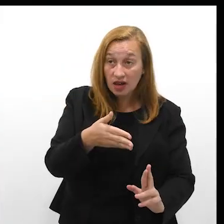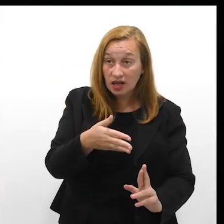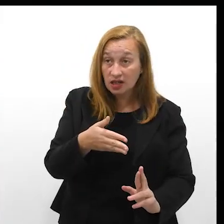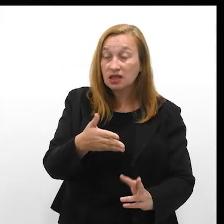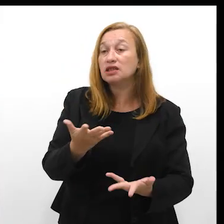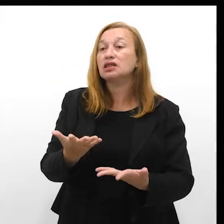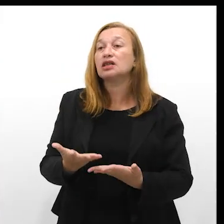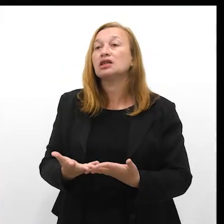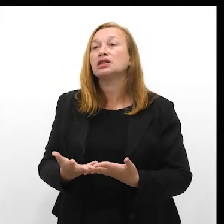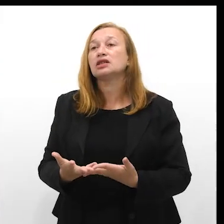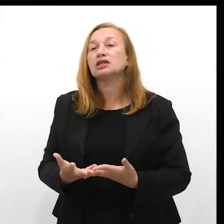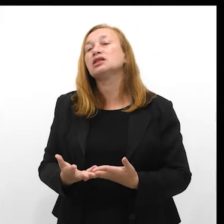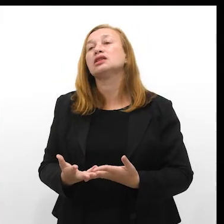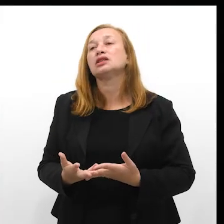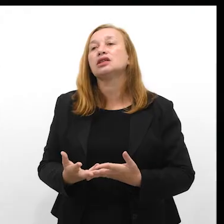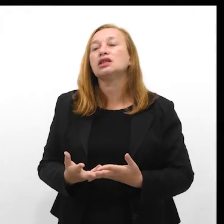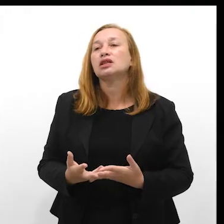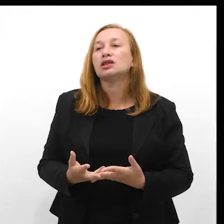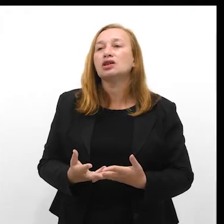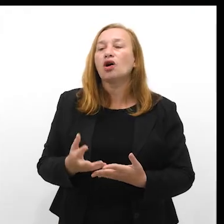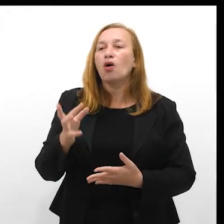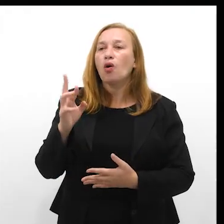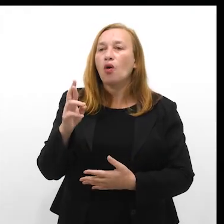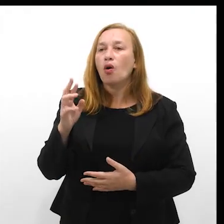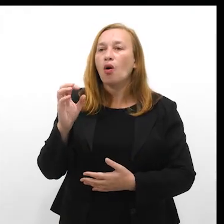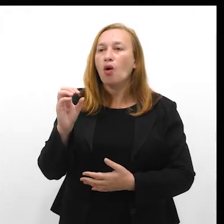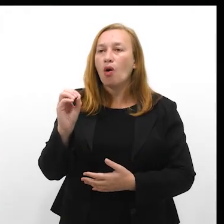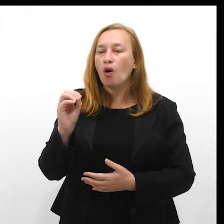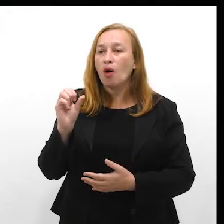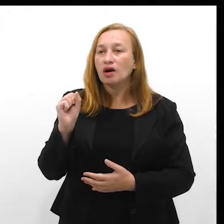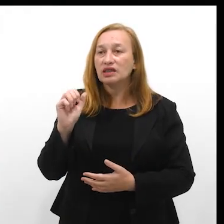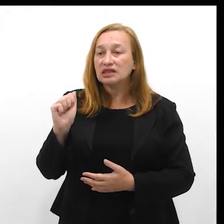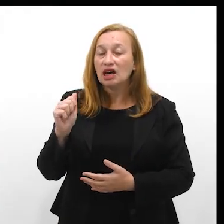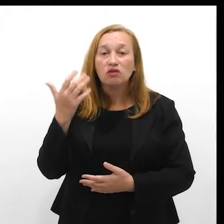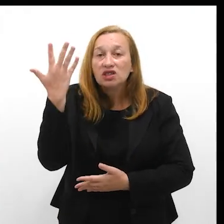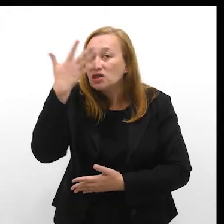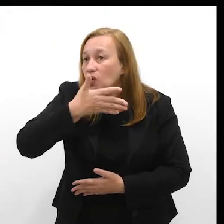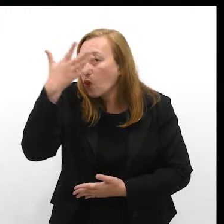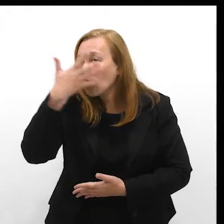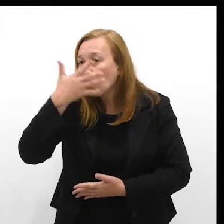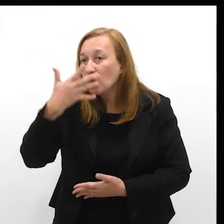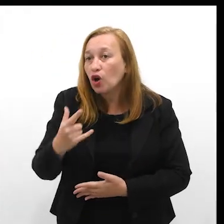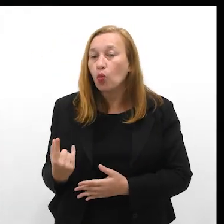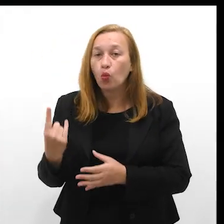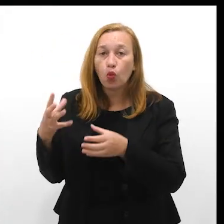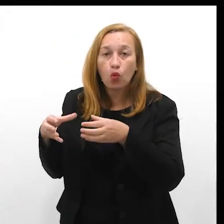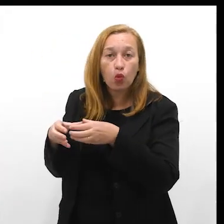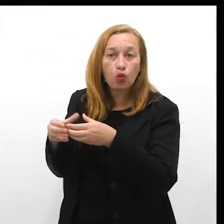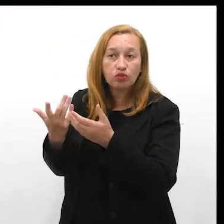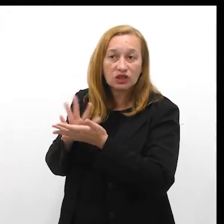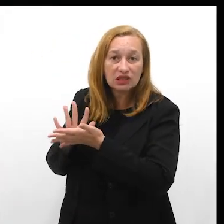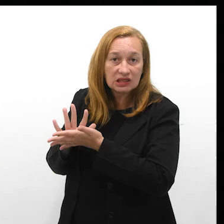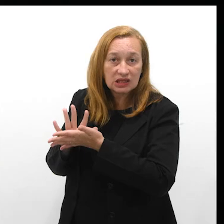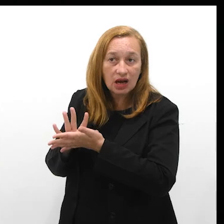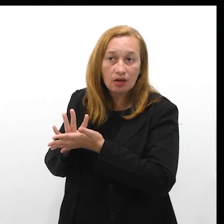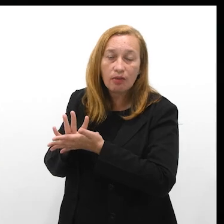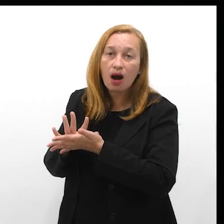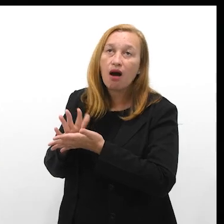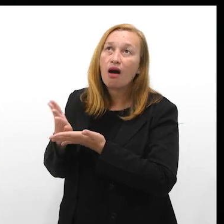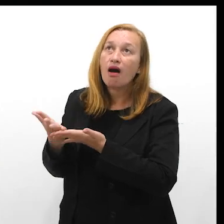de tempo de Viriato, Maxi Lopes, Rosa Magalhães. Você não vê uma escola